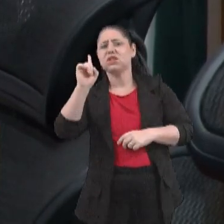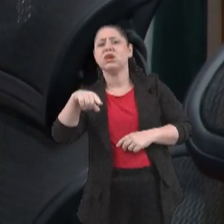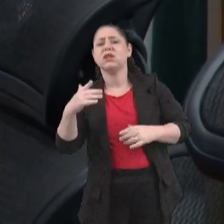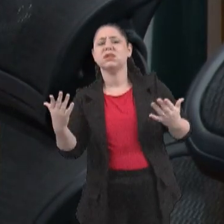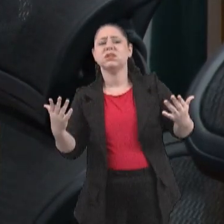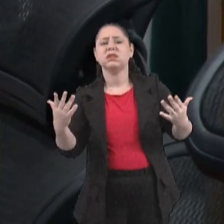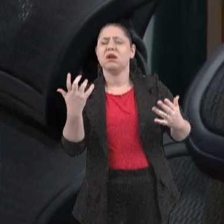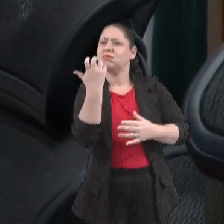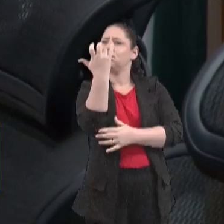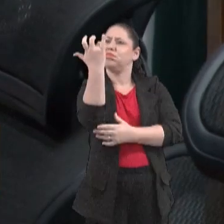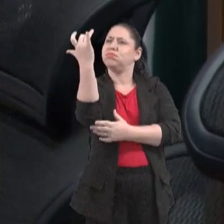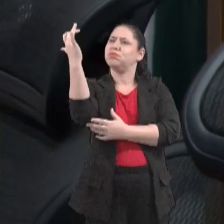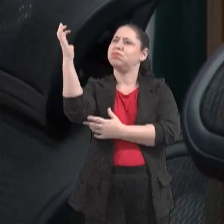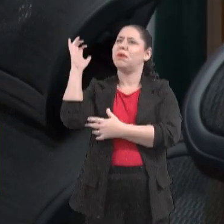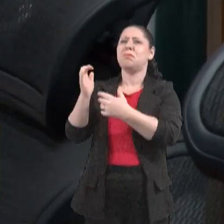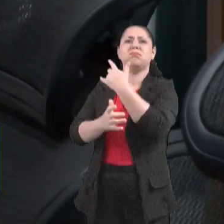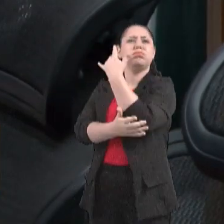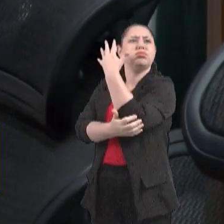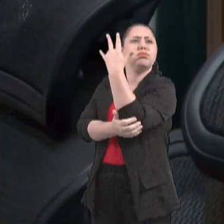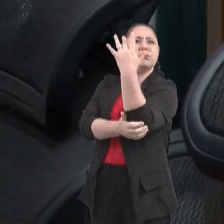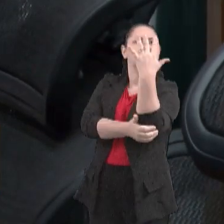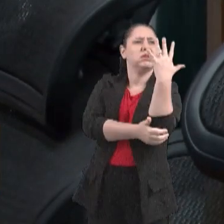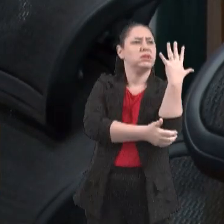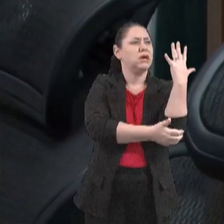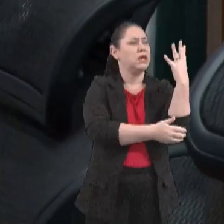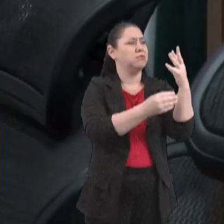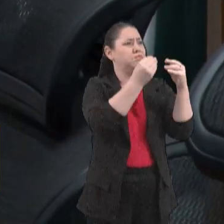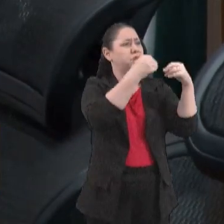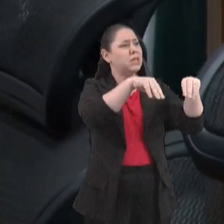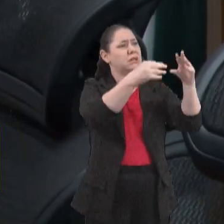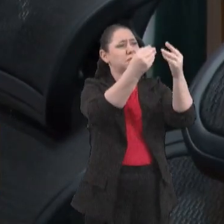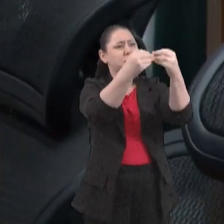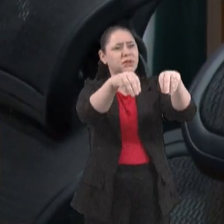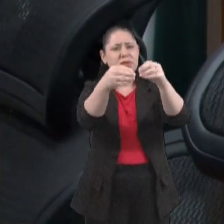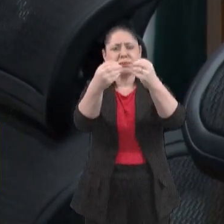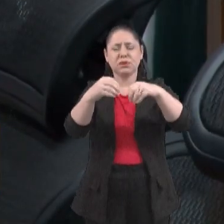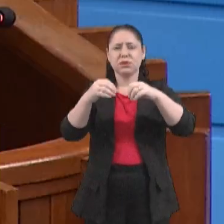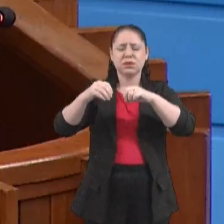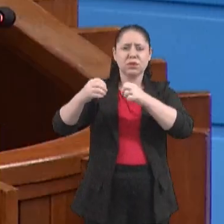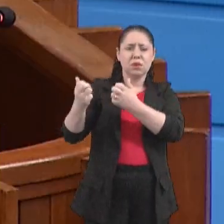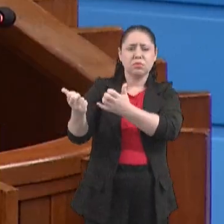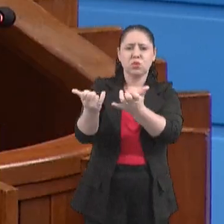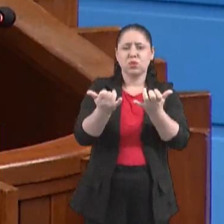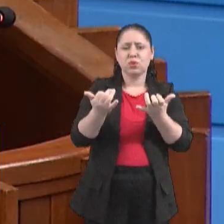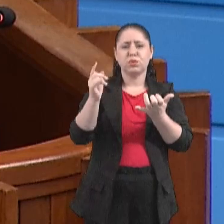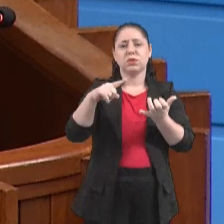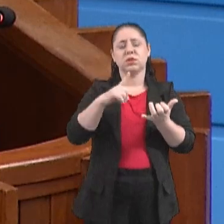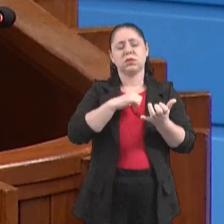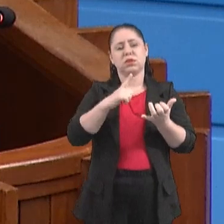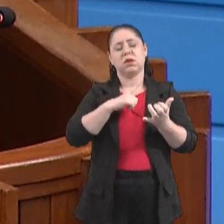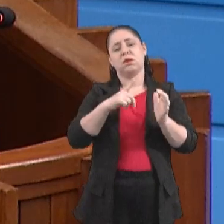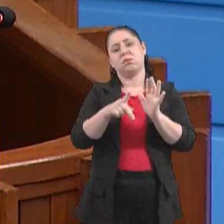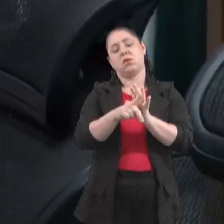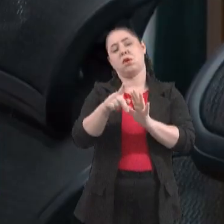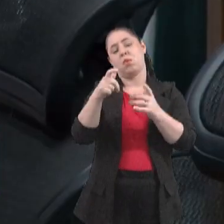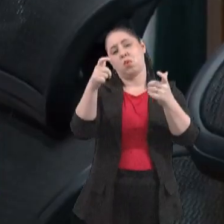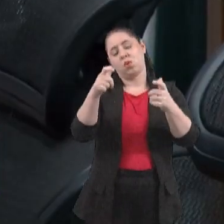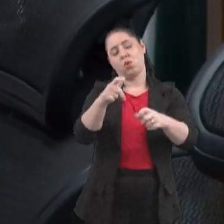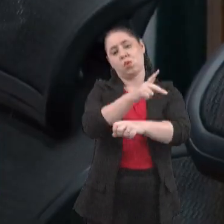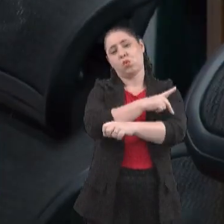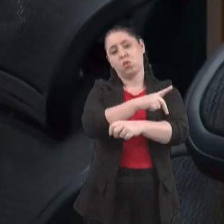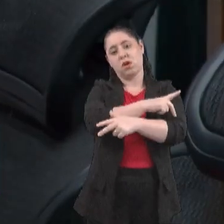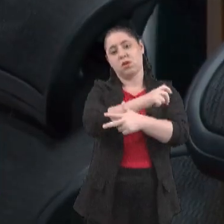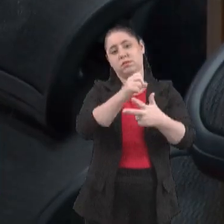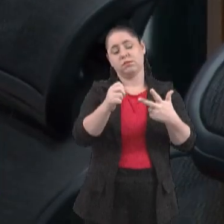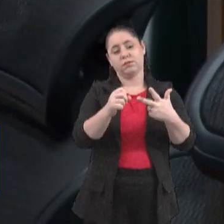a nossa fauna, né, o que não pode trazer de prejuízos ainda mais, né, para essa